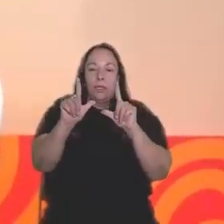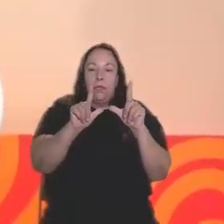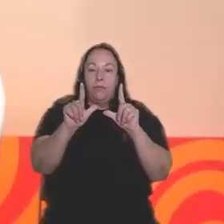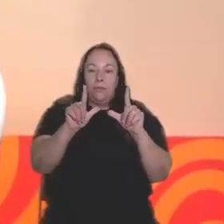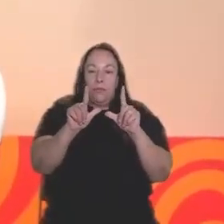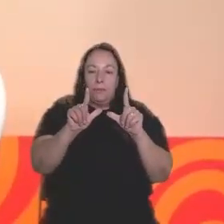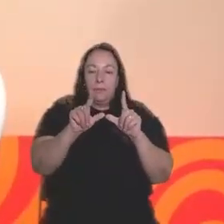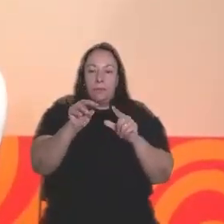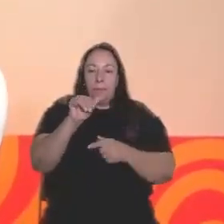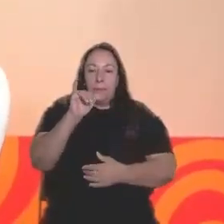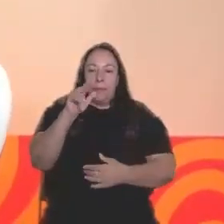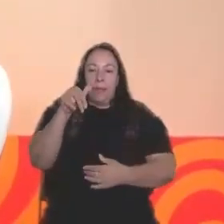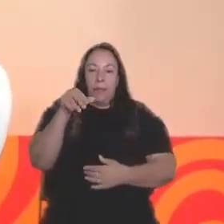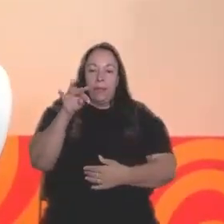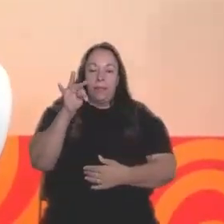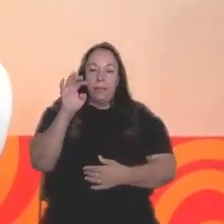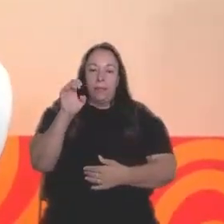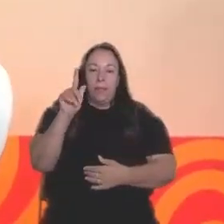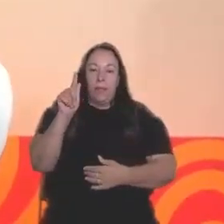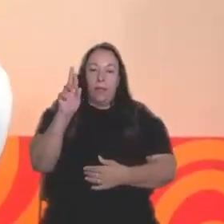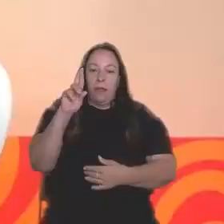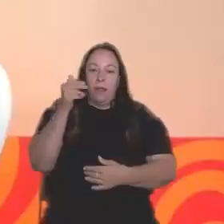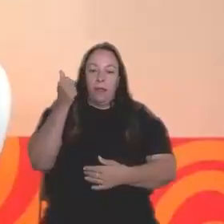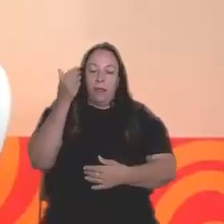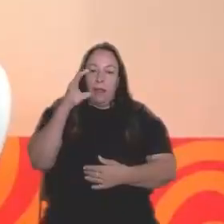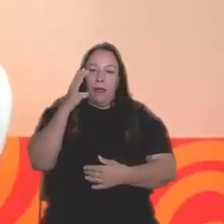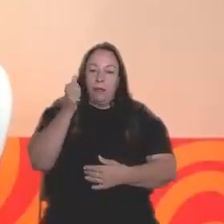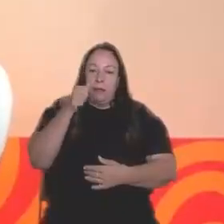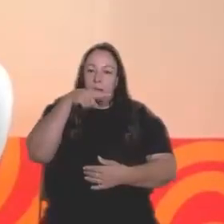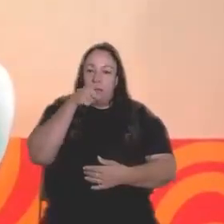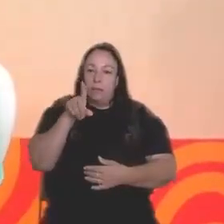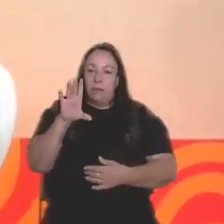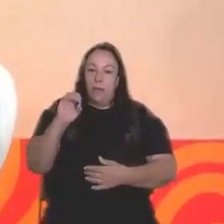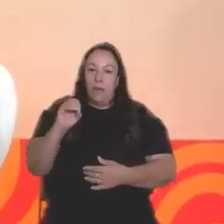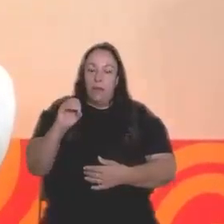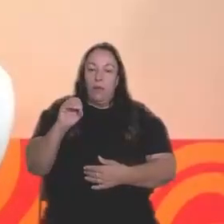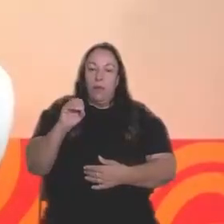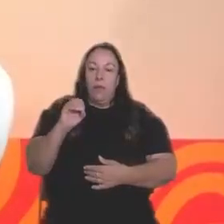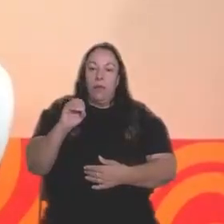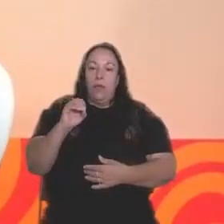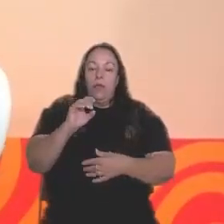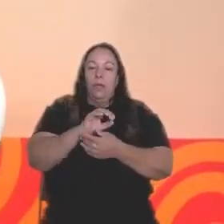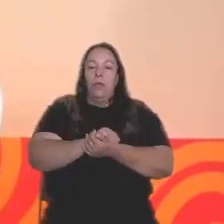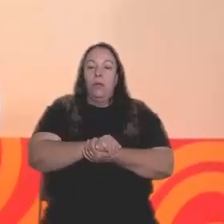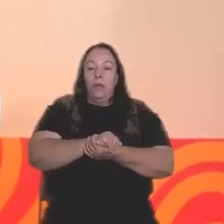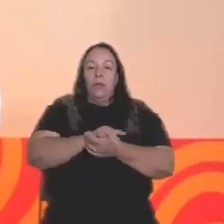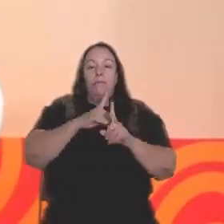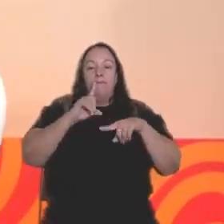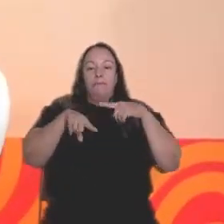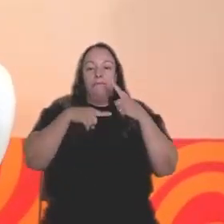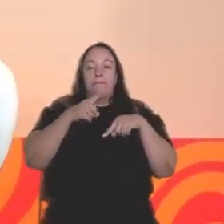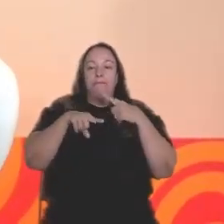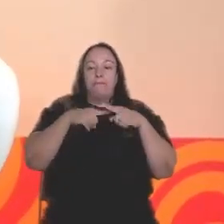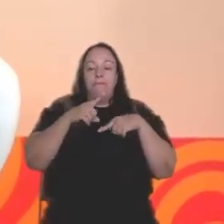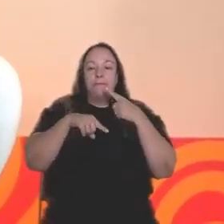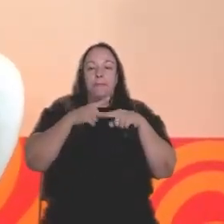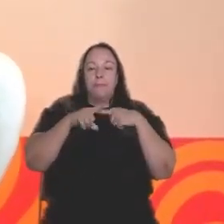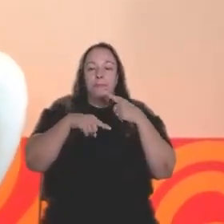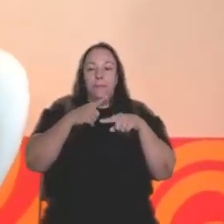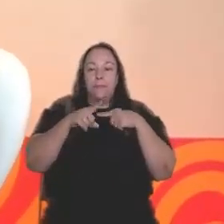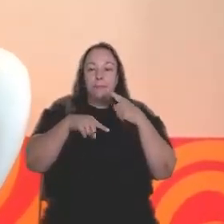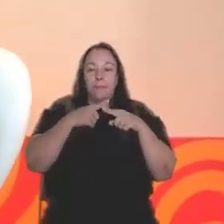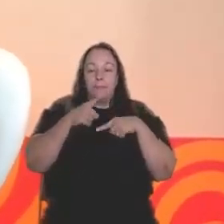dividia a tela ali. Tem que ter esse texto rápido, né? Tem que ter o improviso também. E depois, César,